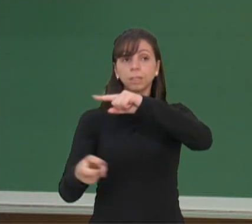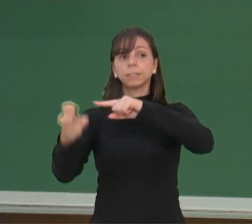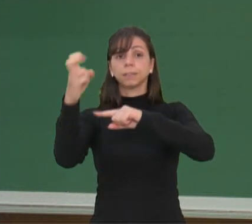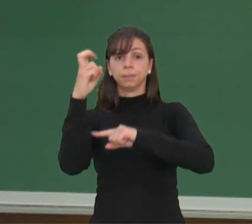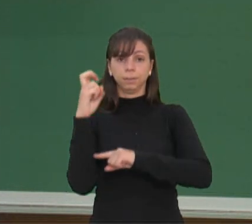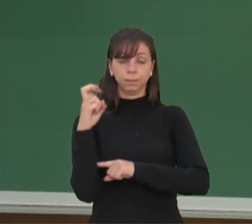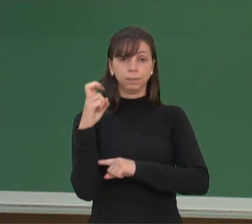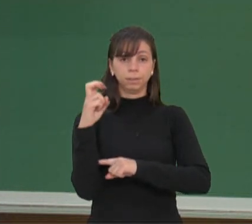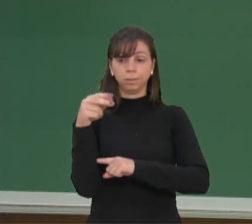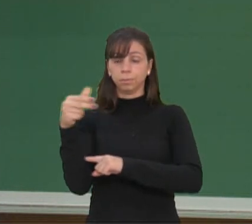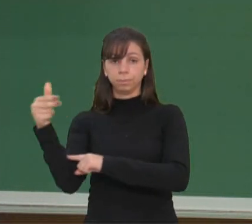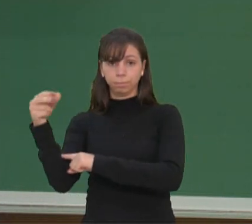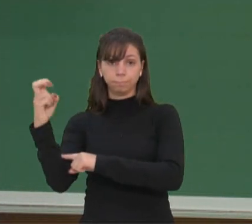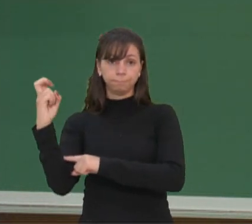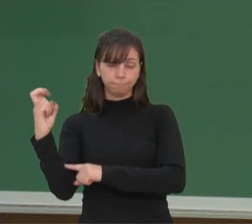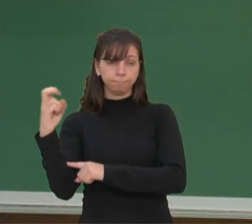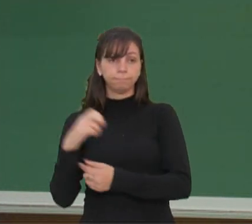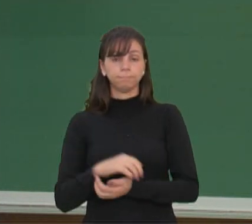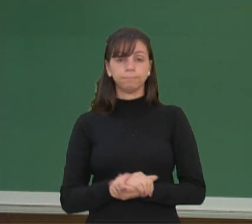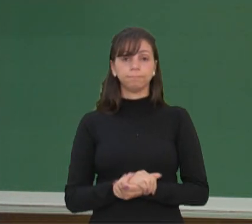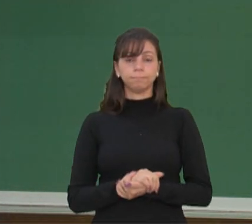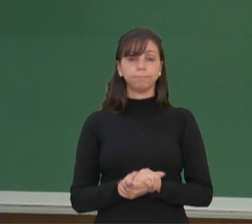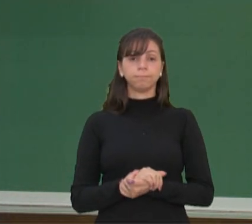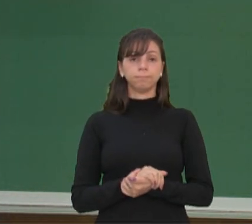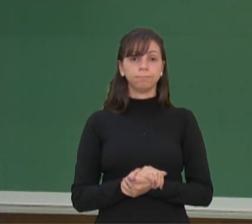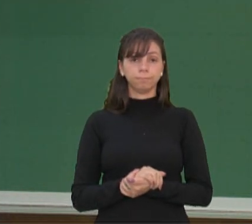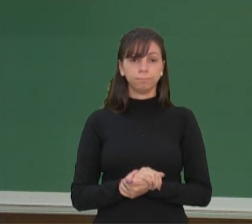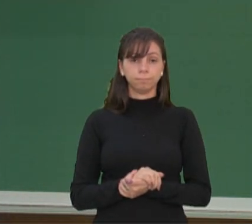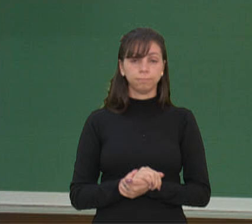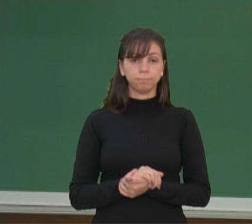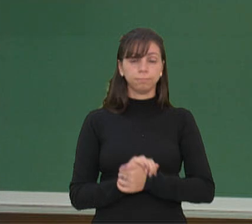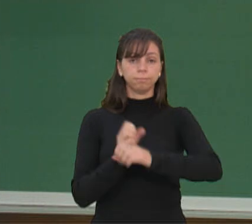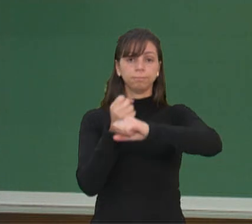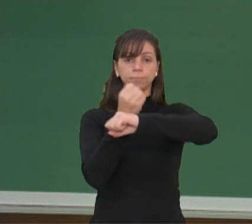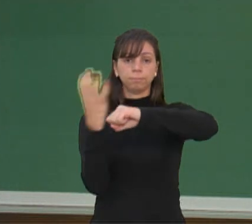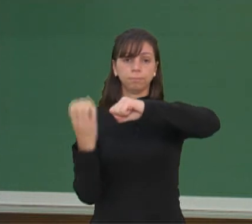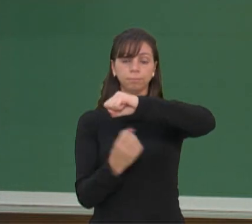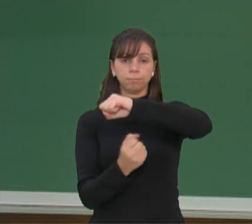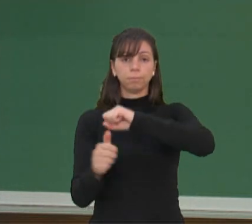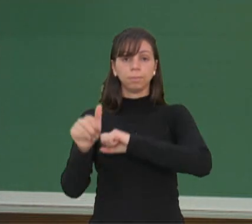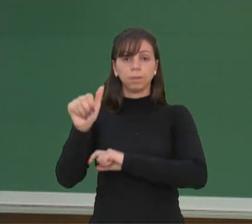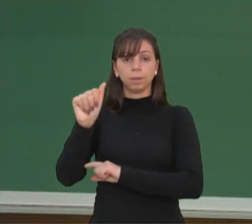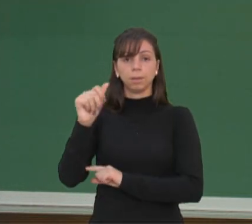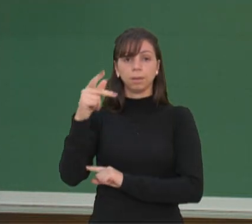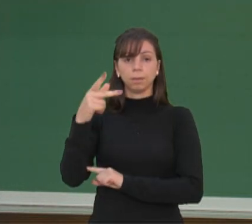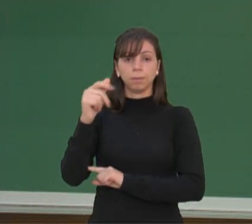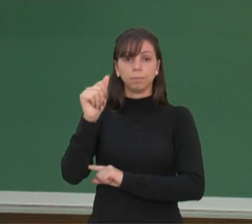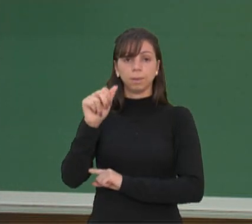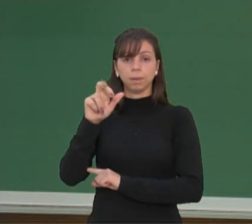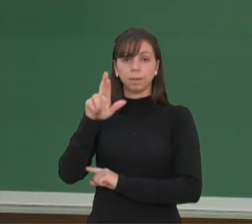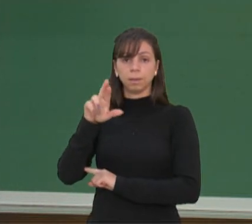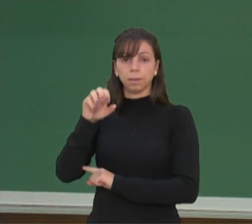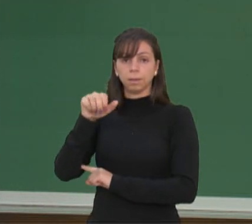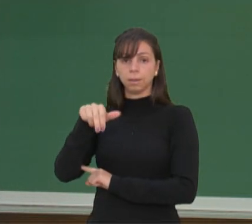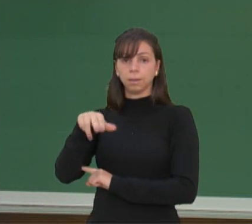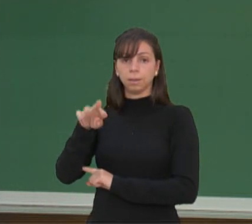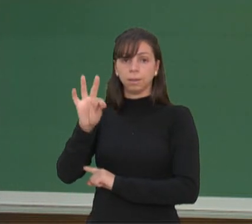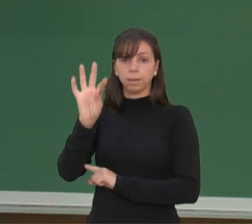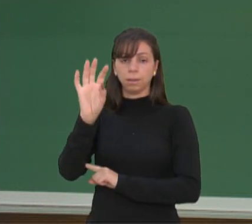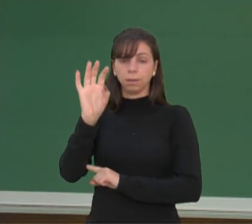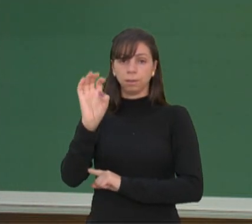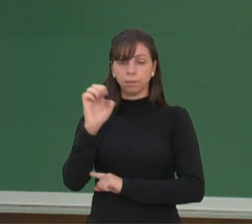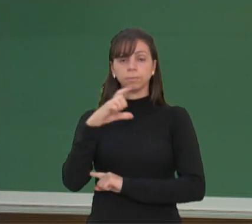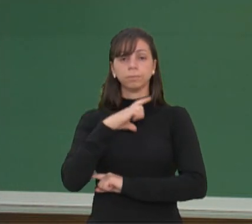5. A propósito, esse tipo de fração se chama fração aparente. Por quê? Porque eu tenho uma fração, mas, na